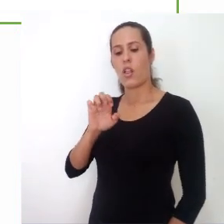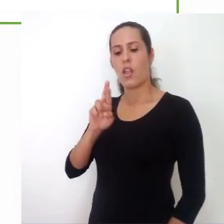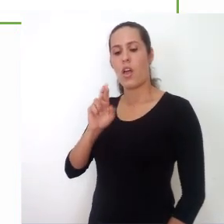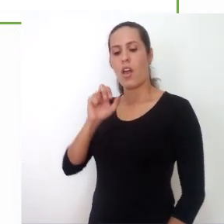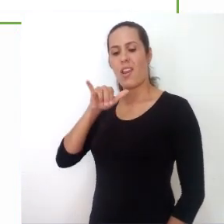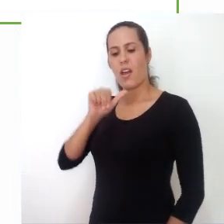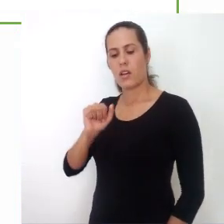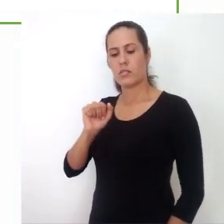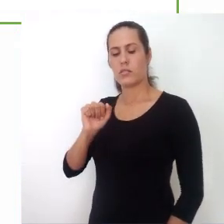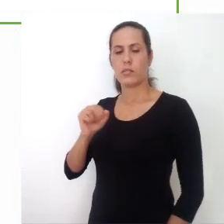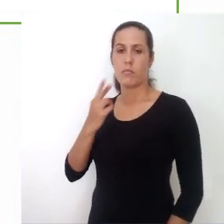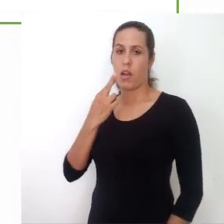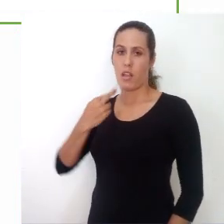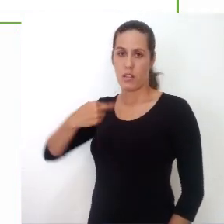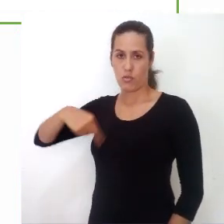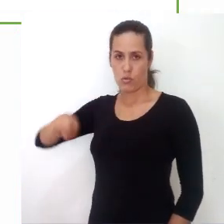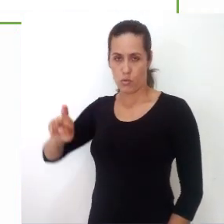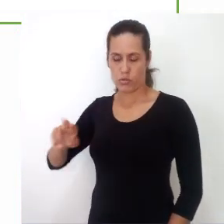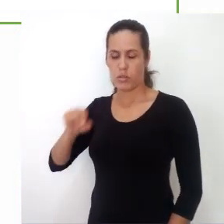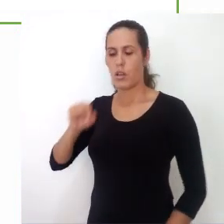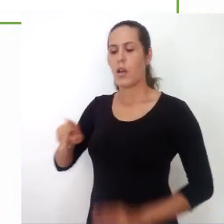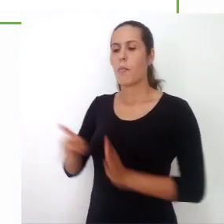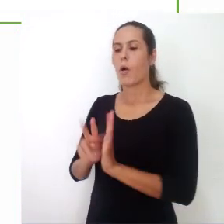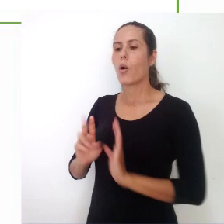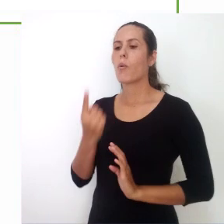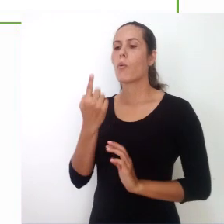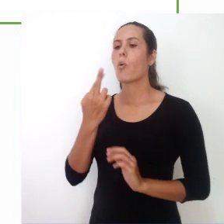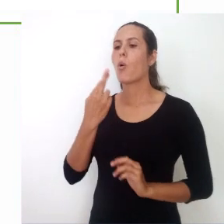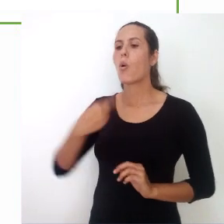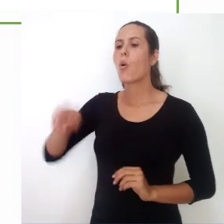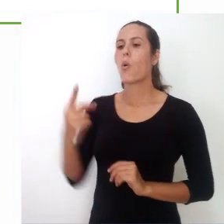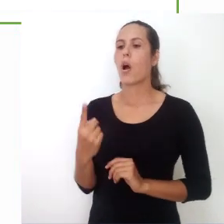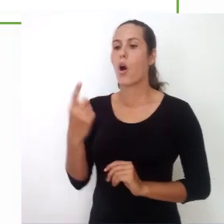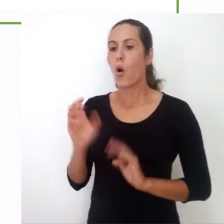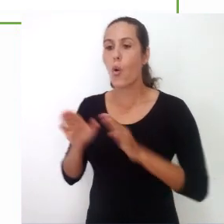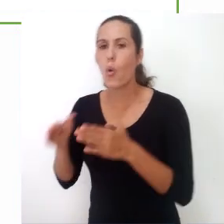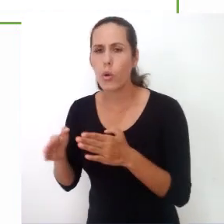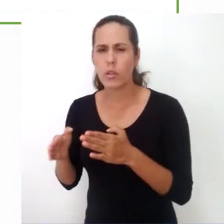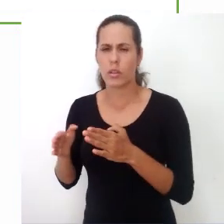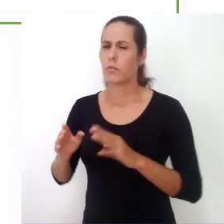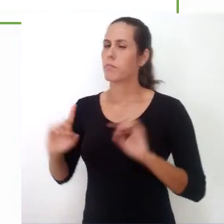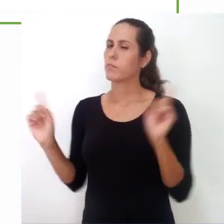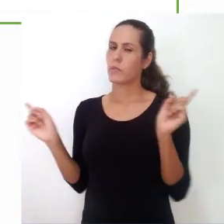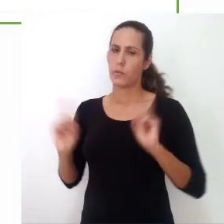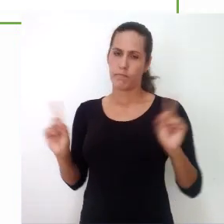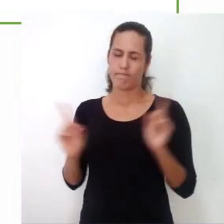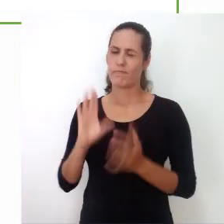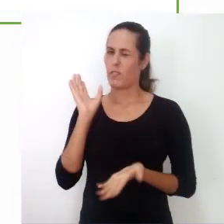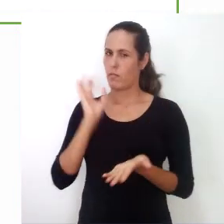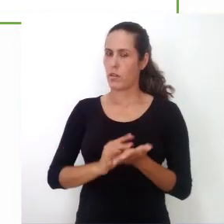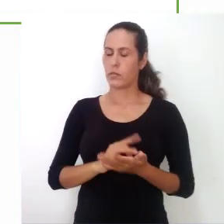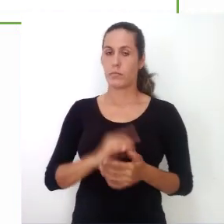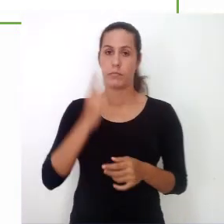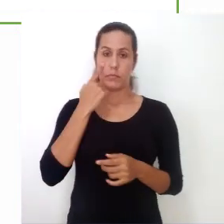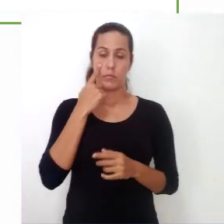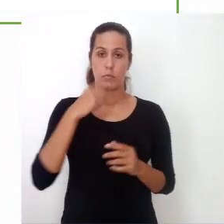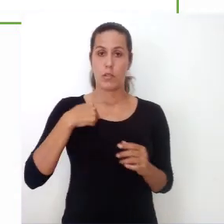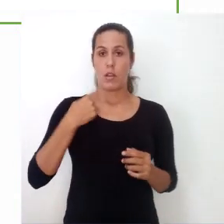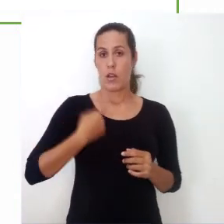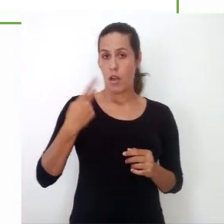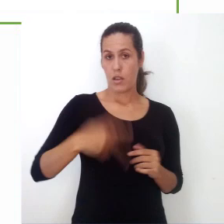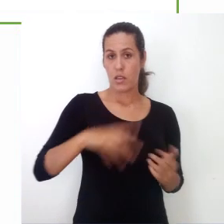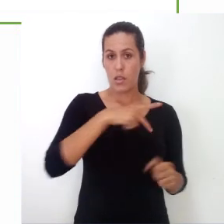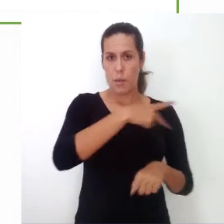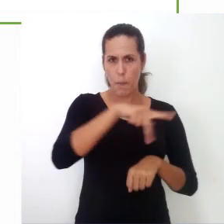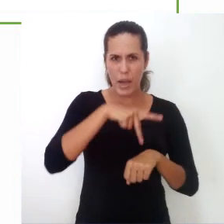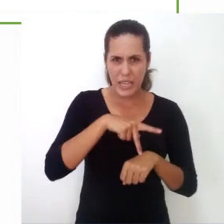intolerância religiosa não é algo que atinge apenas uma religião. Isso é fato. O que acontece é que aqui, o